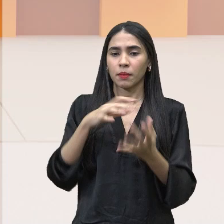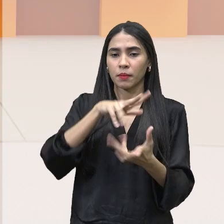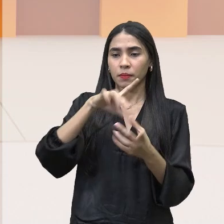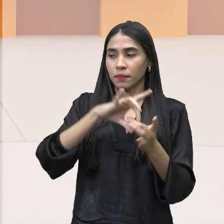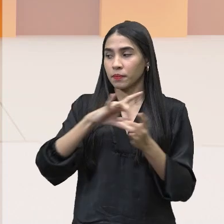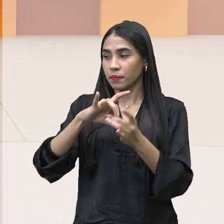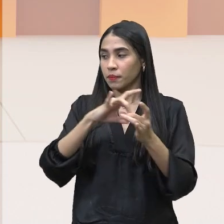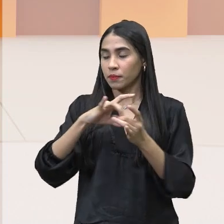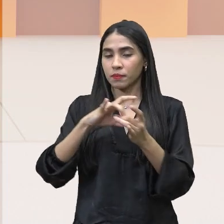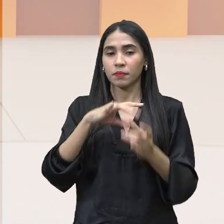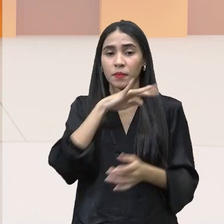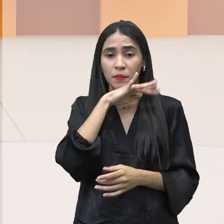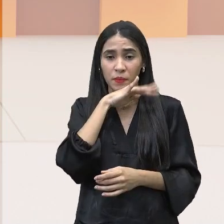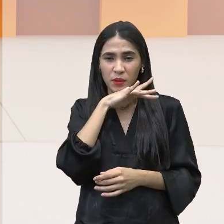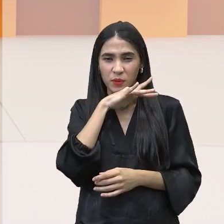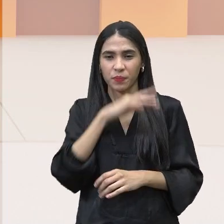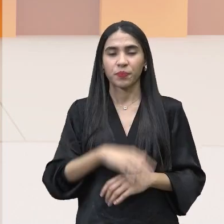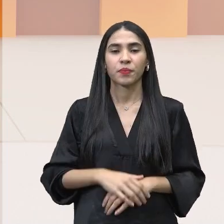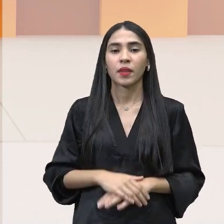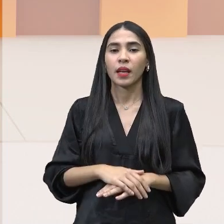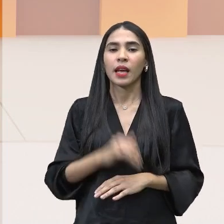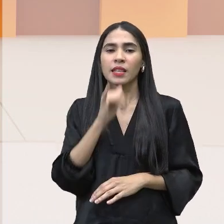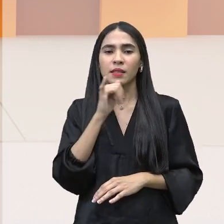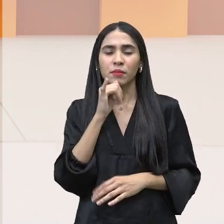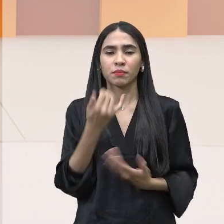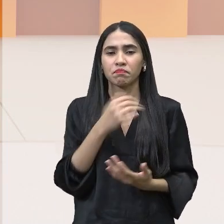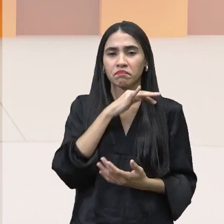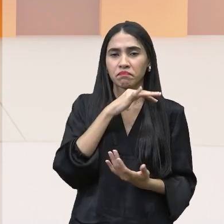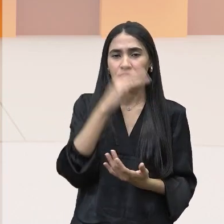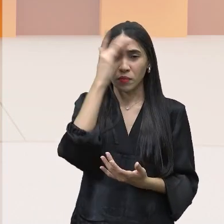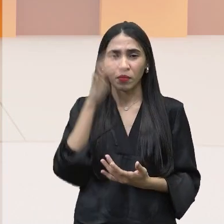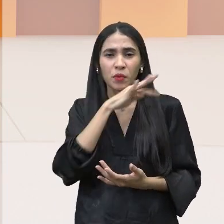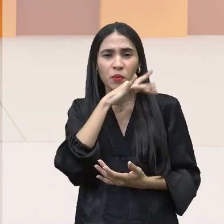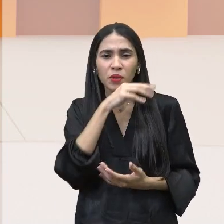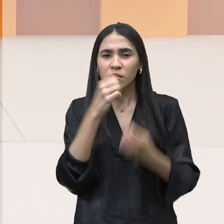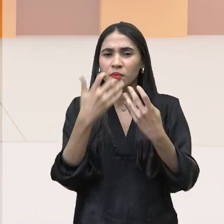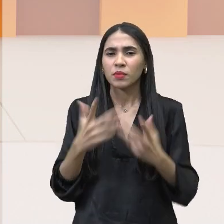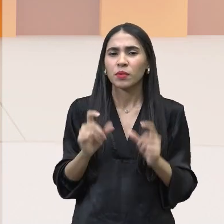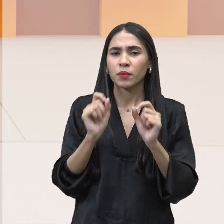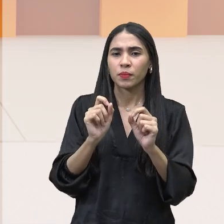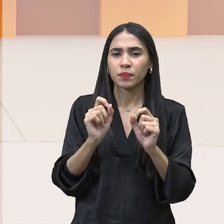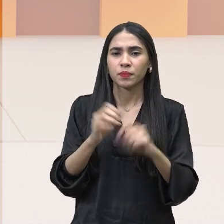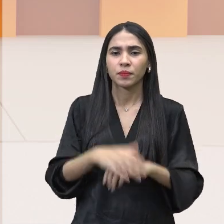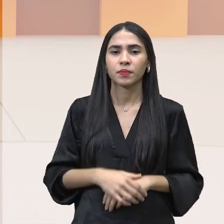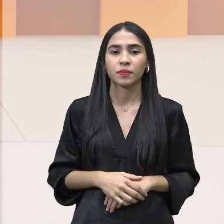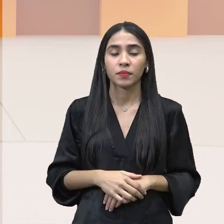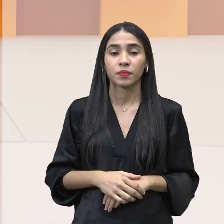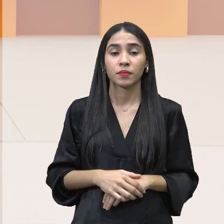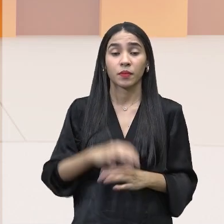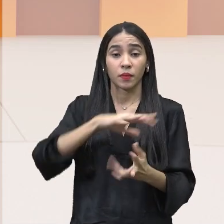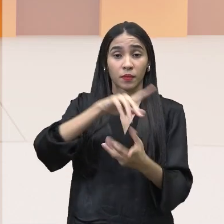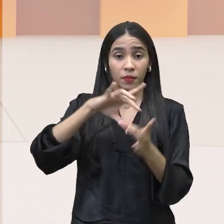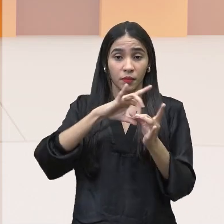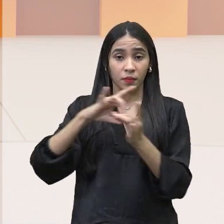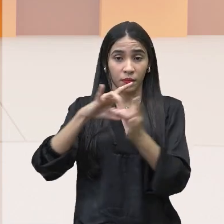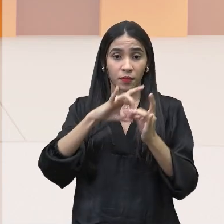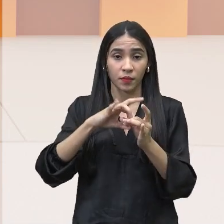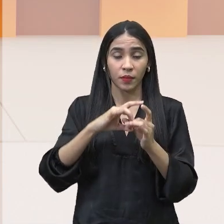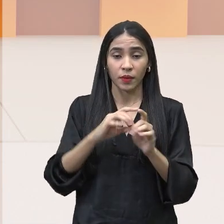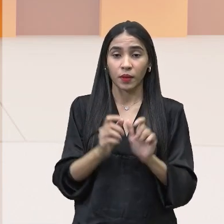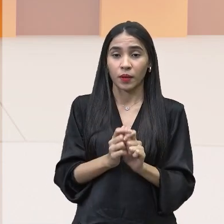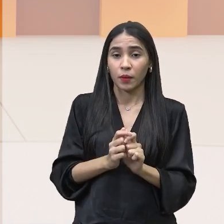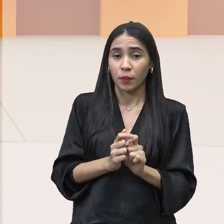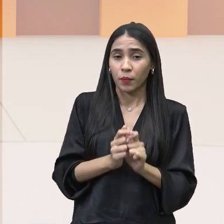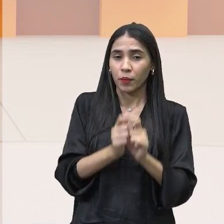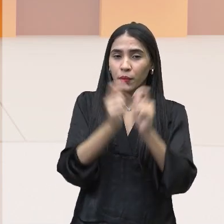Os pessimistas, né, eles ressaltam as seguintes dimensões da globalização.